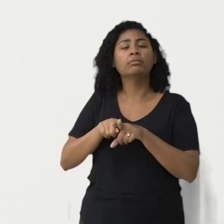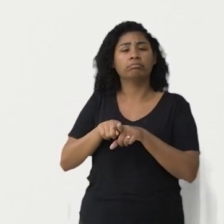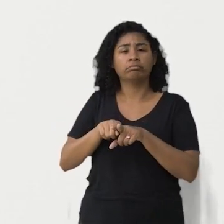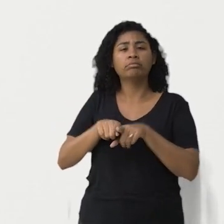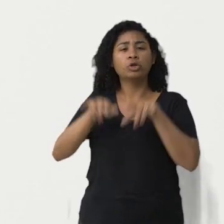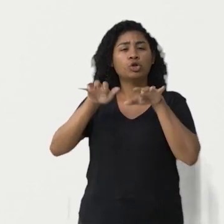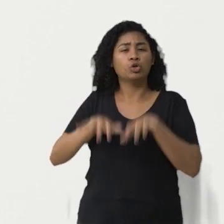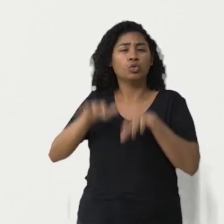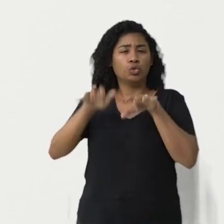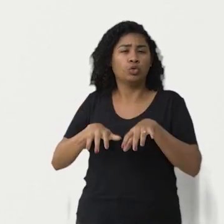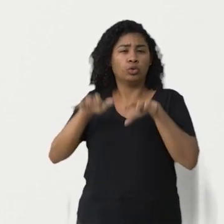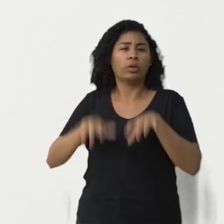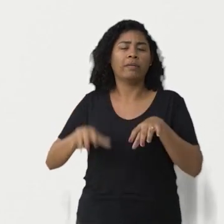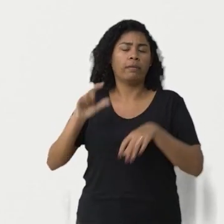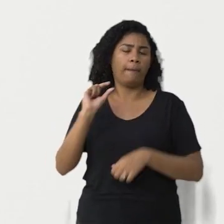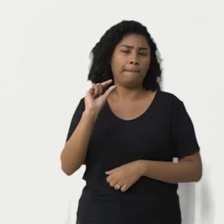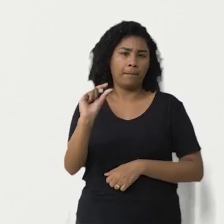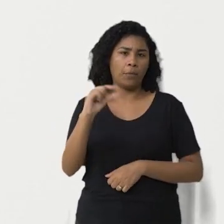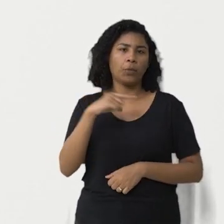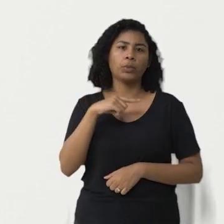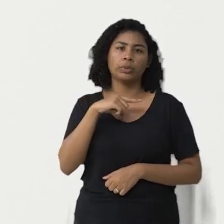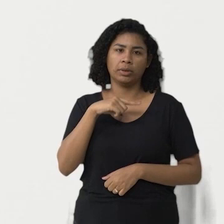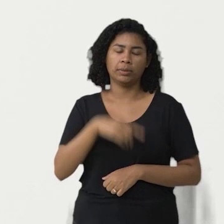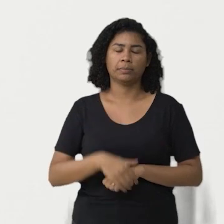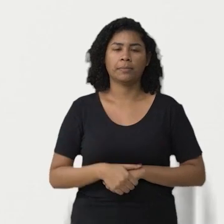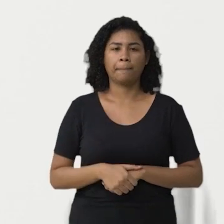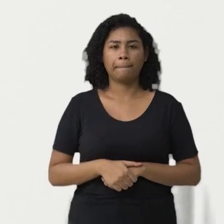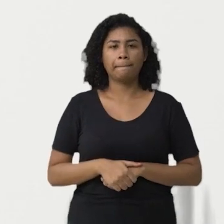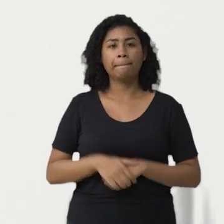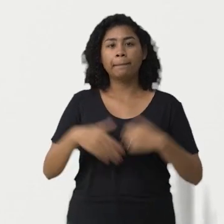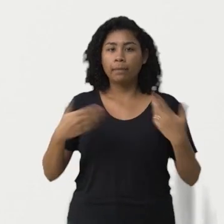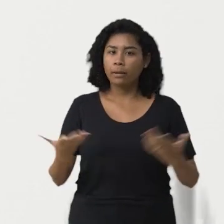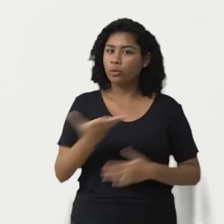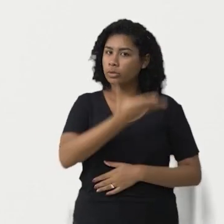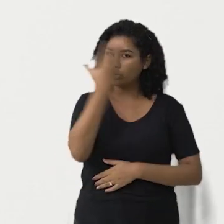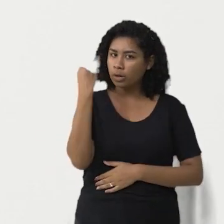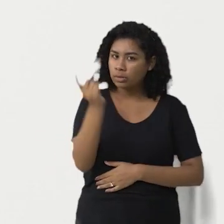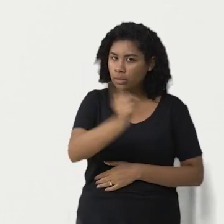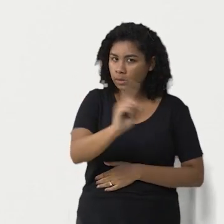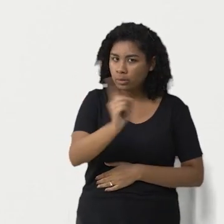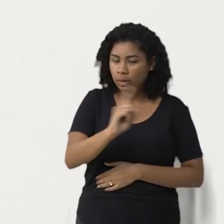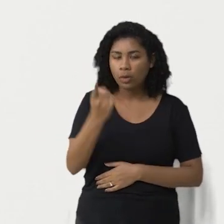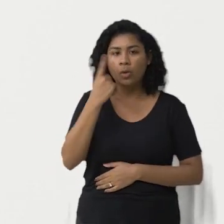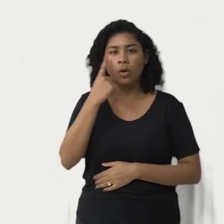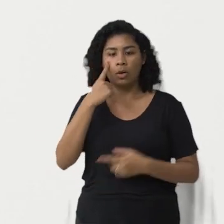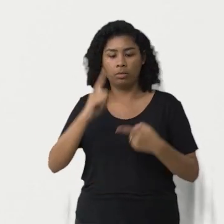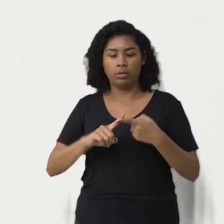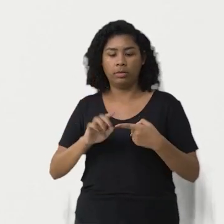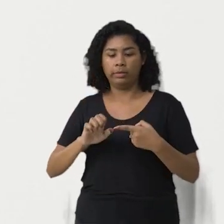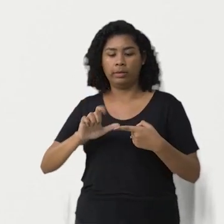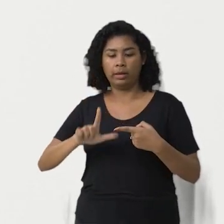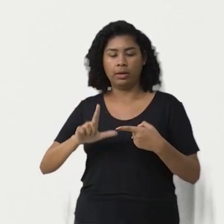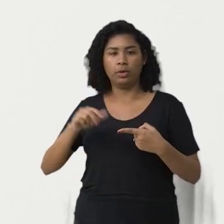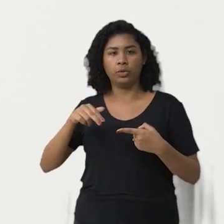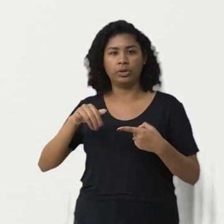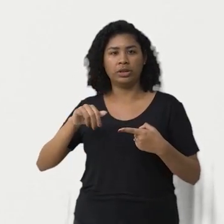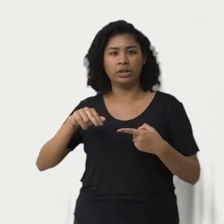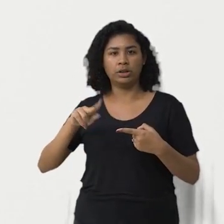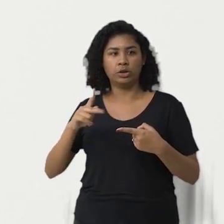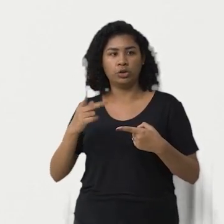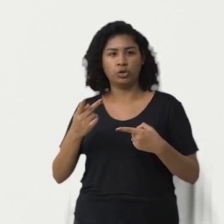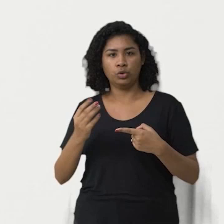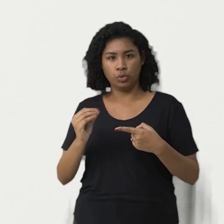Algumas chuvas na região, tá? Então, não esqueçam mais, o que vai ser o El Niño? O aquecimento